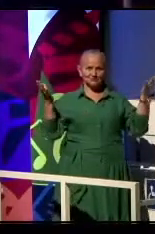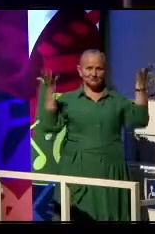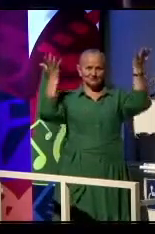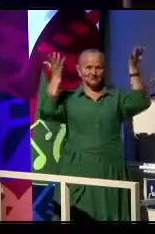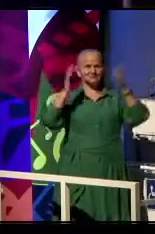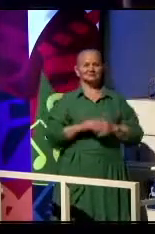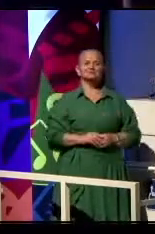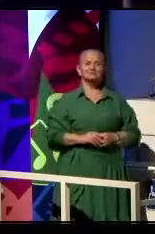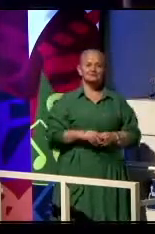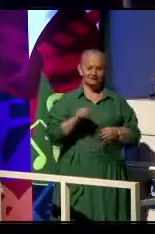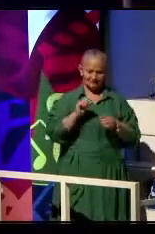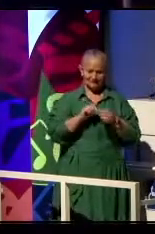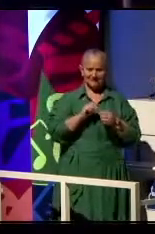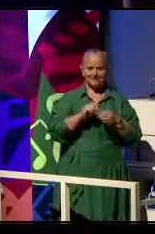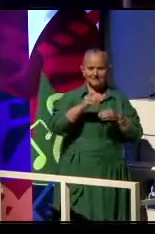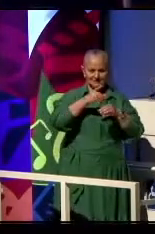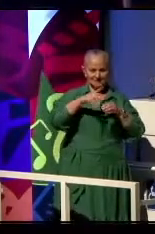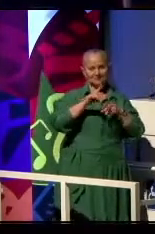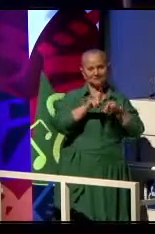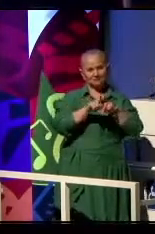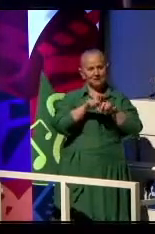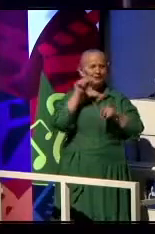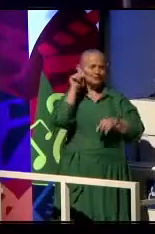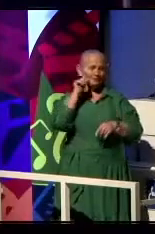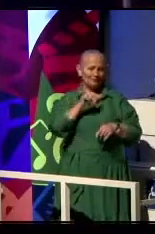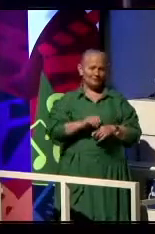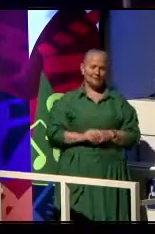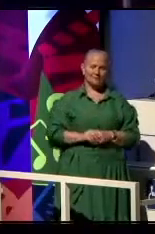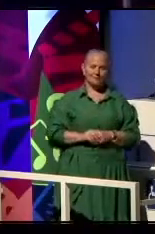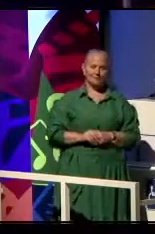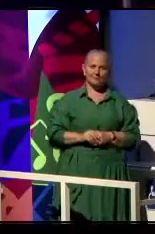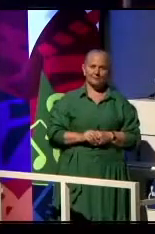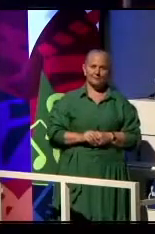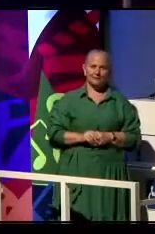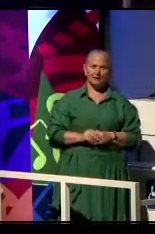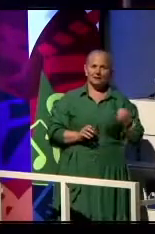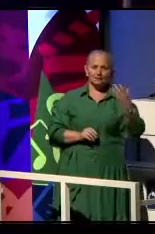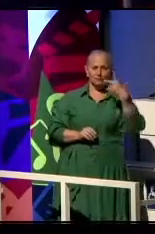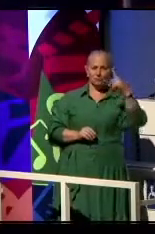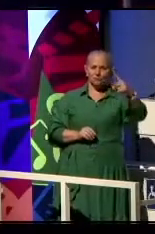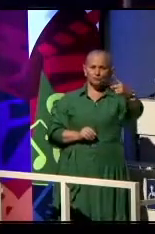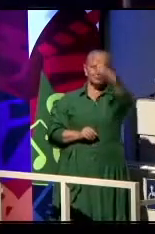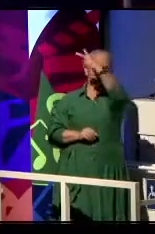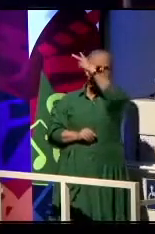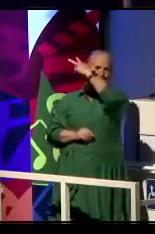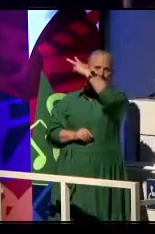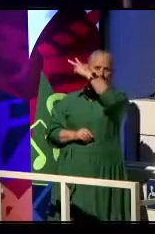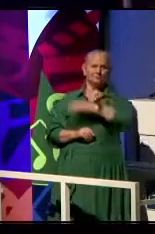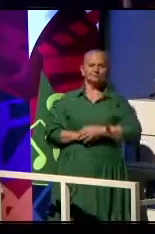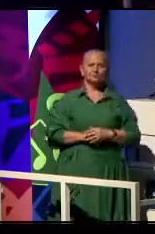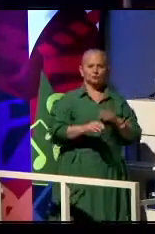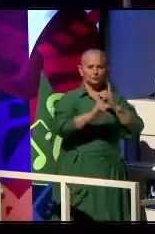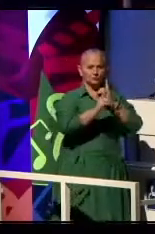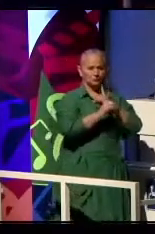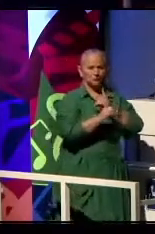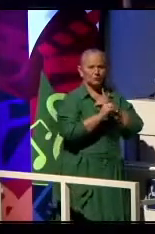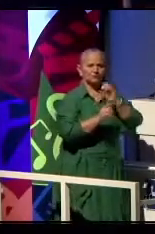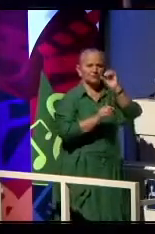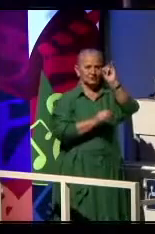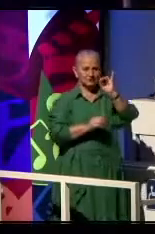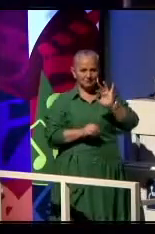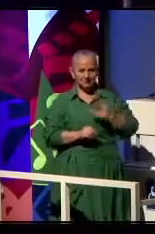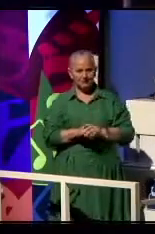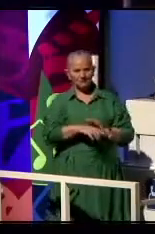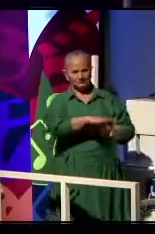gravar. Pode passar, por favor? E essa foto é desse encontro que eu comentei com vocês e acaba